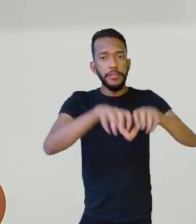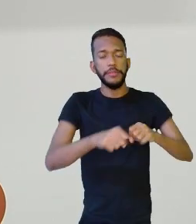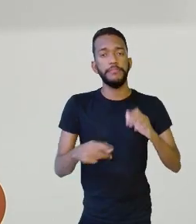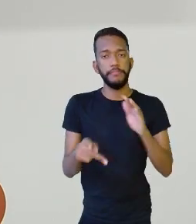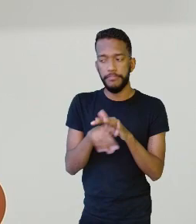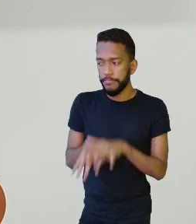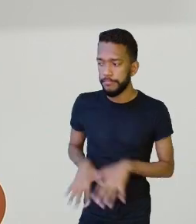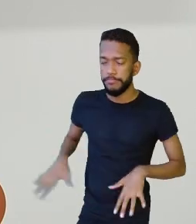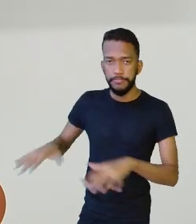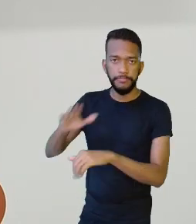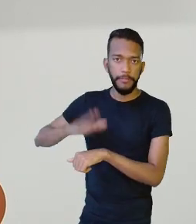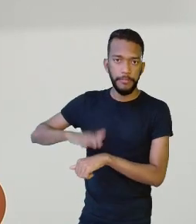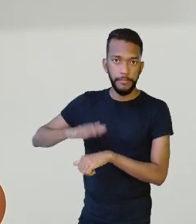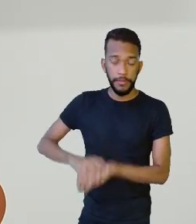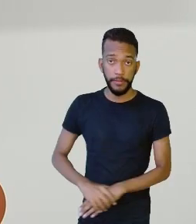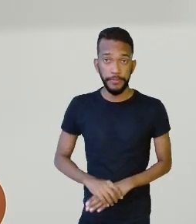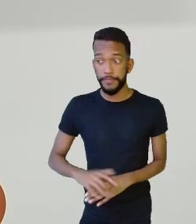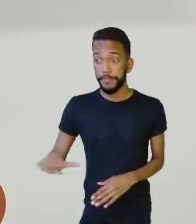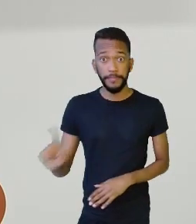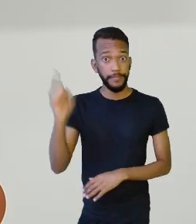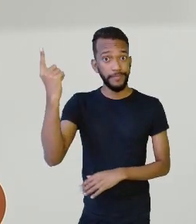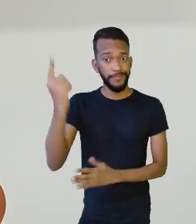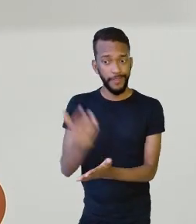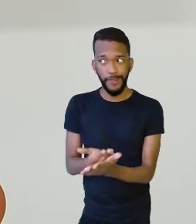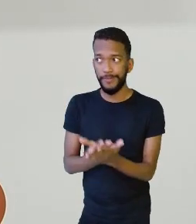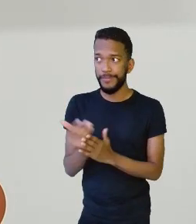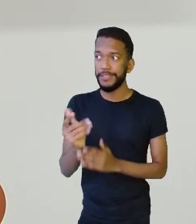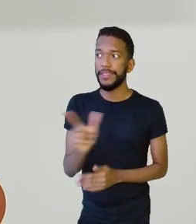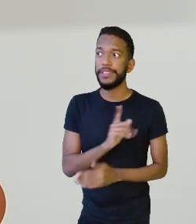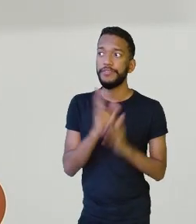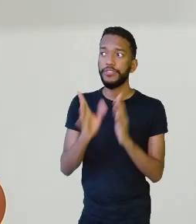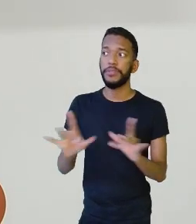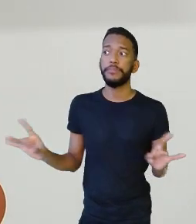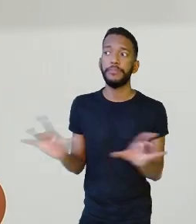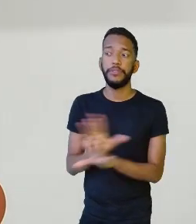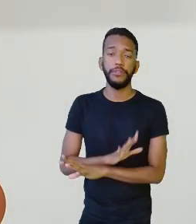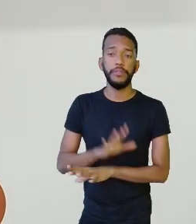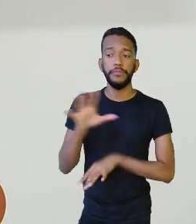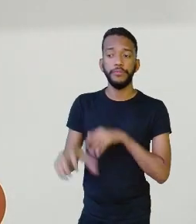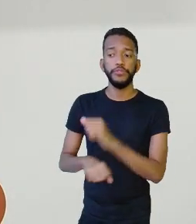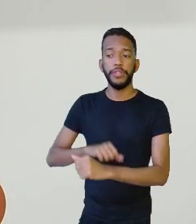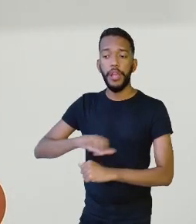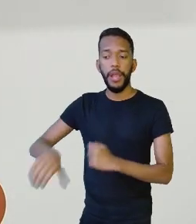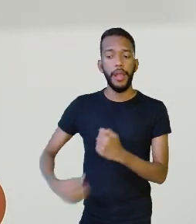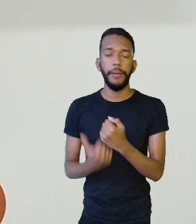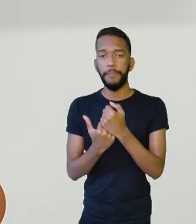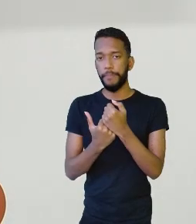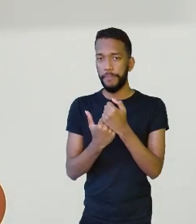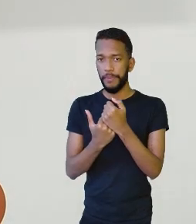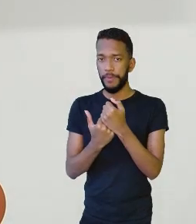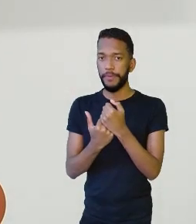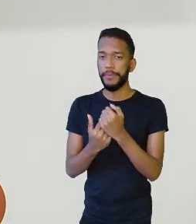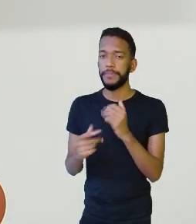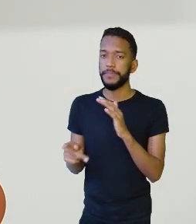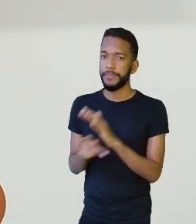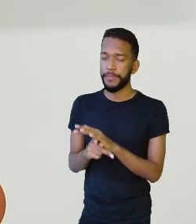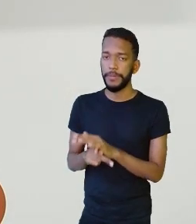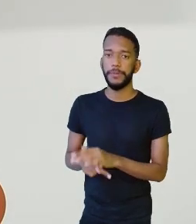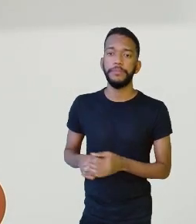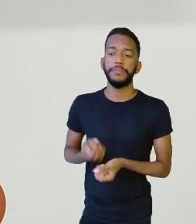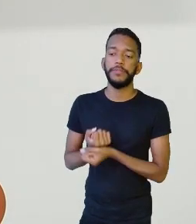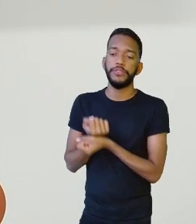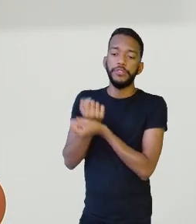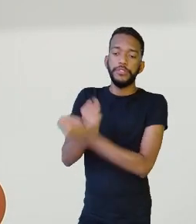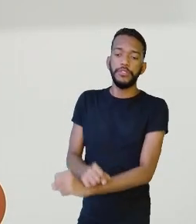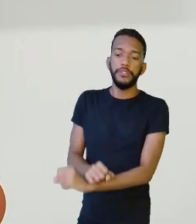momento. A primeira ideia que eles tiveram foi buscar apoio na